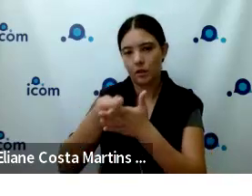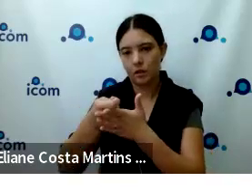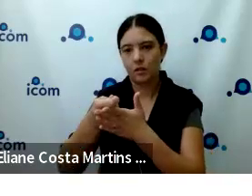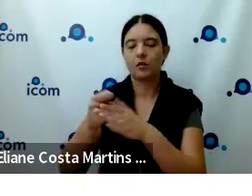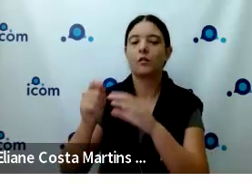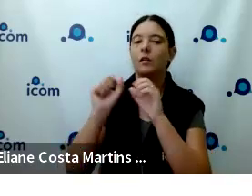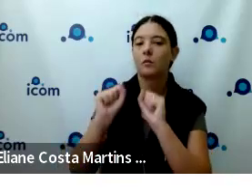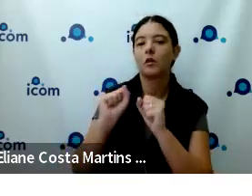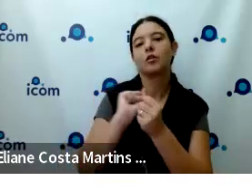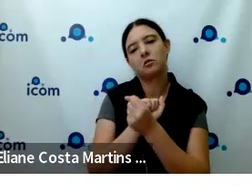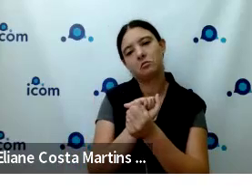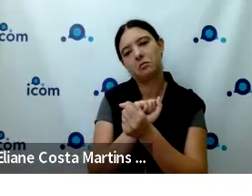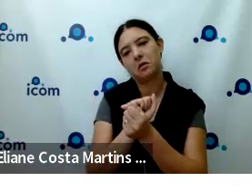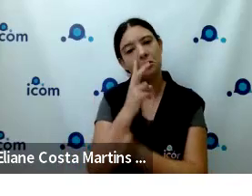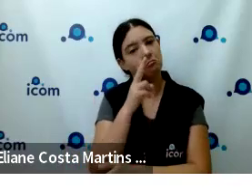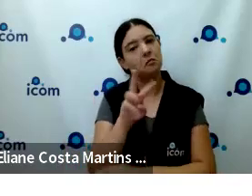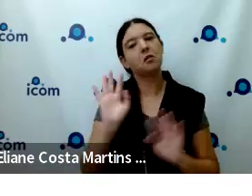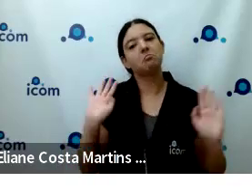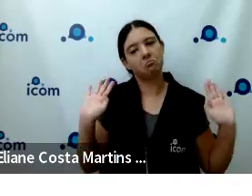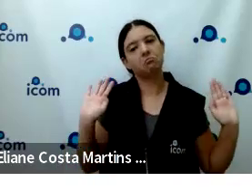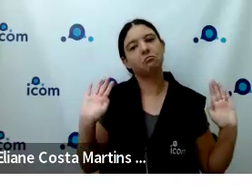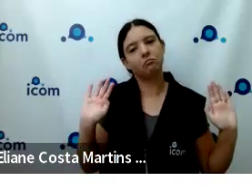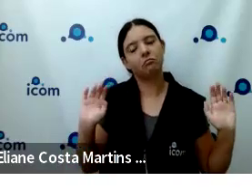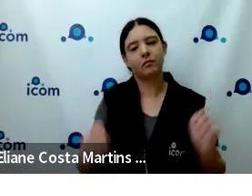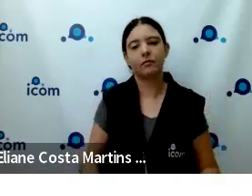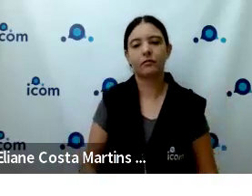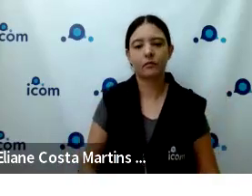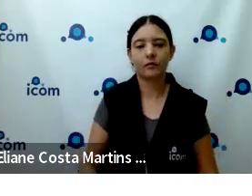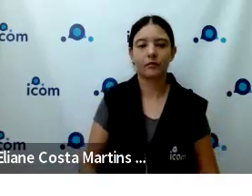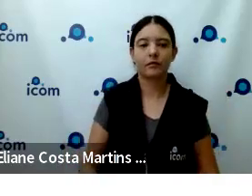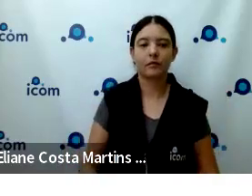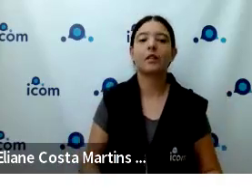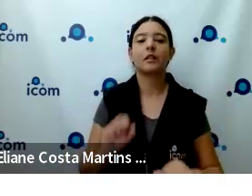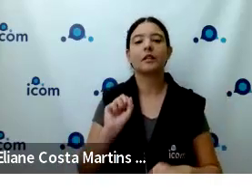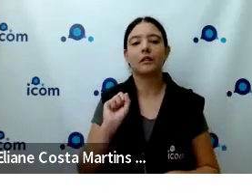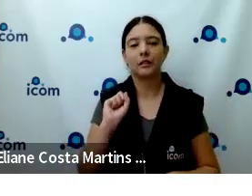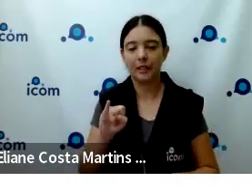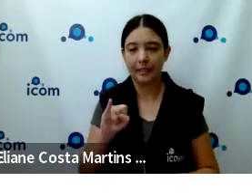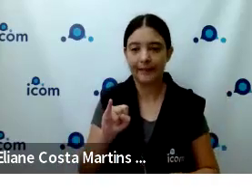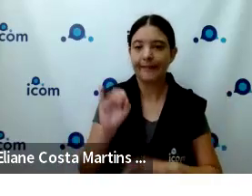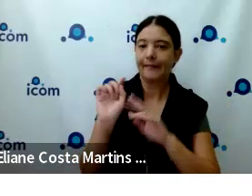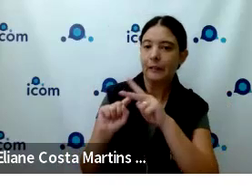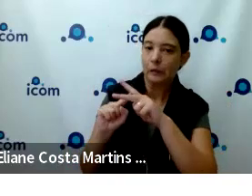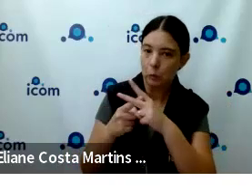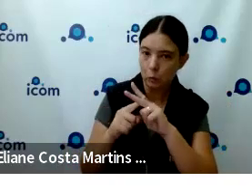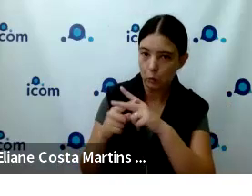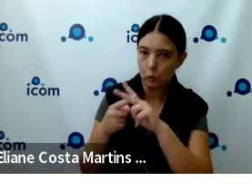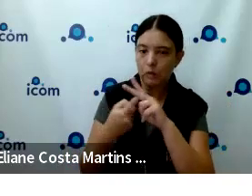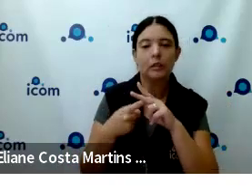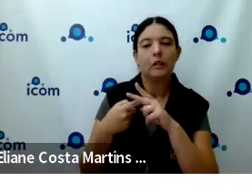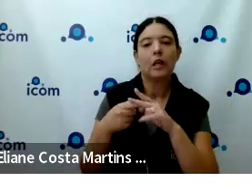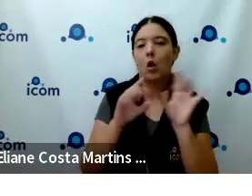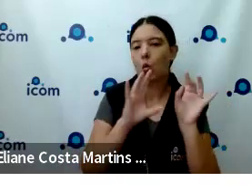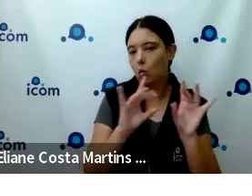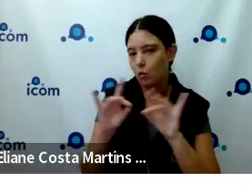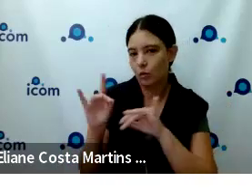pode esperar para ver. A correção é então feita